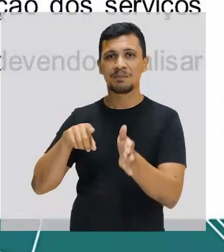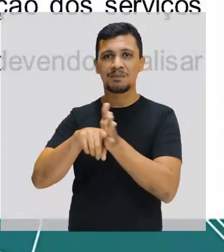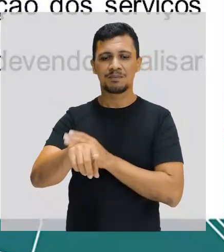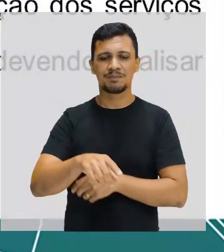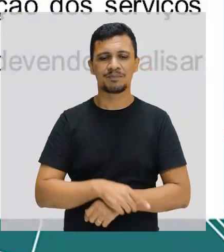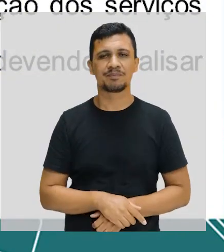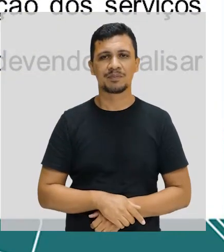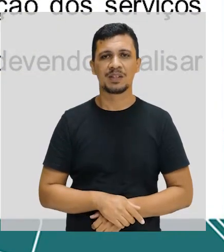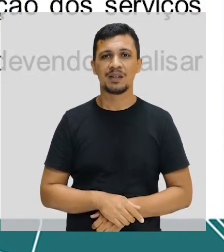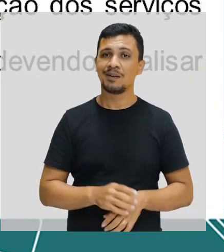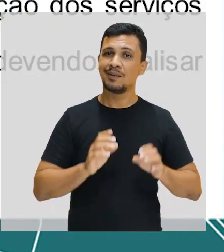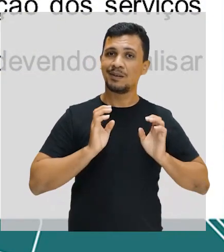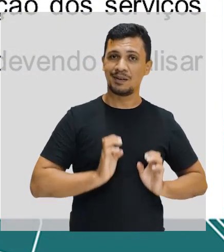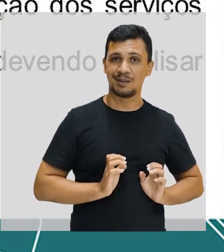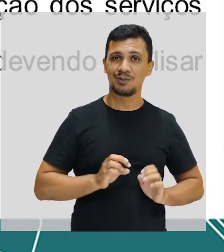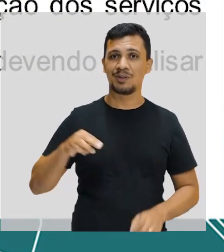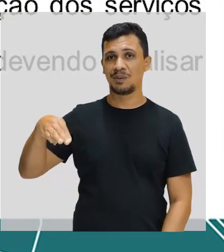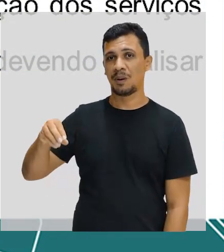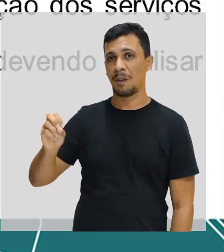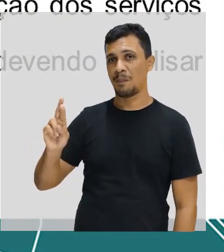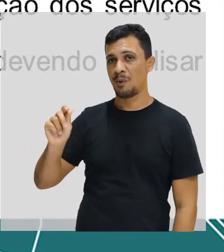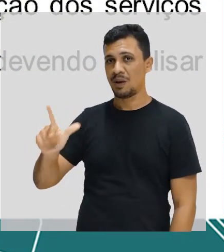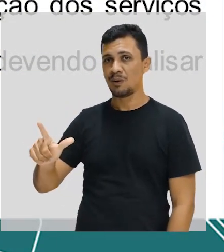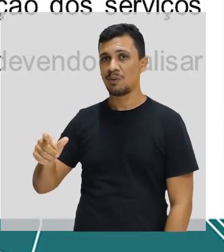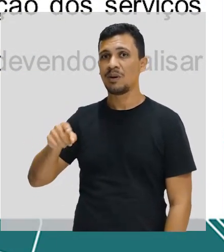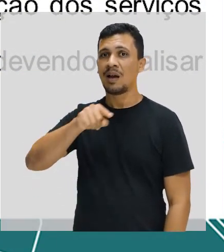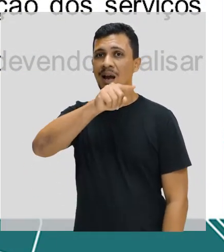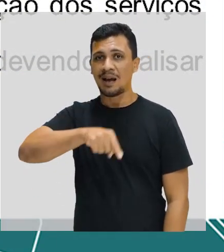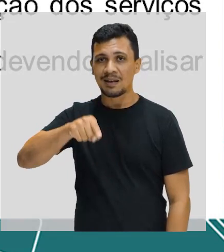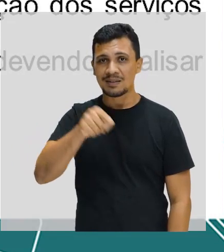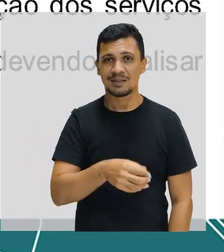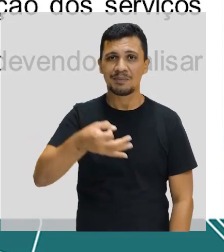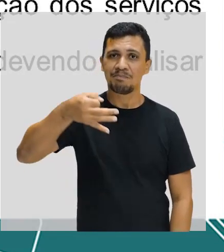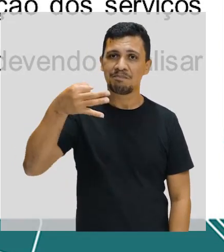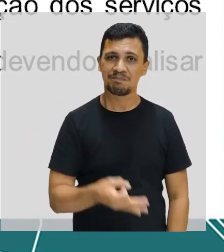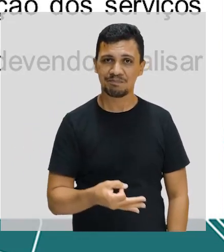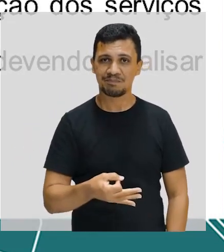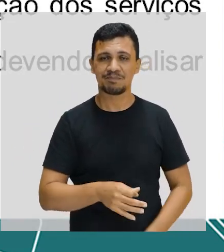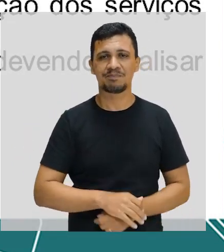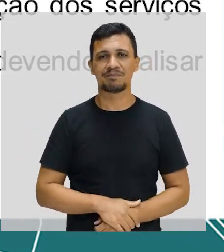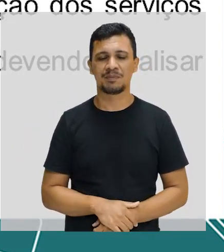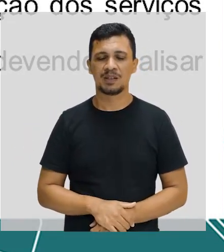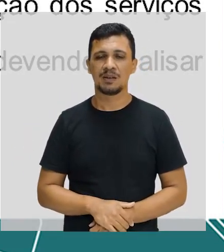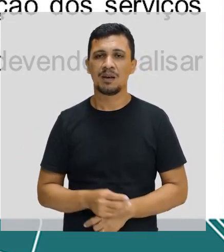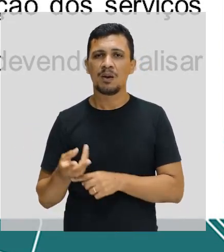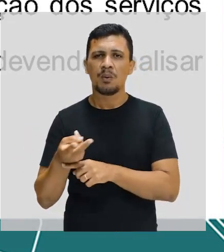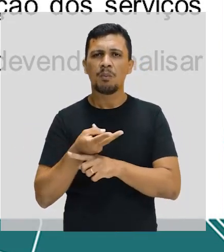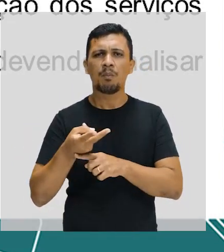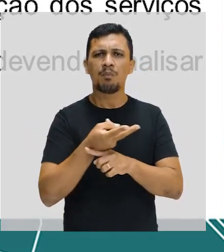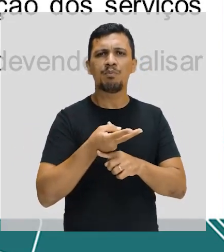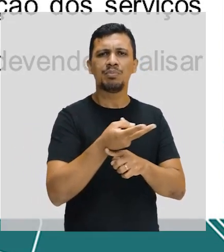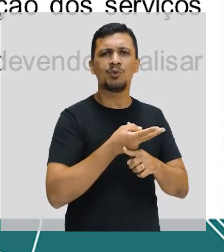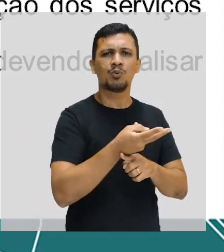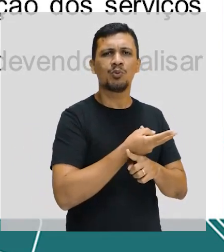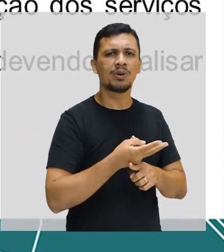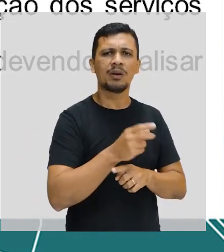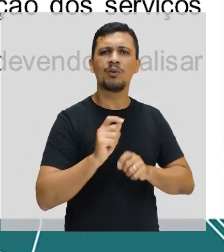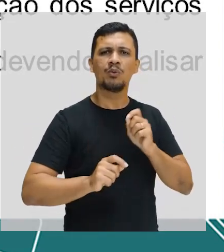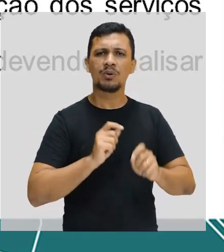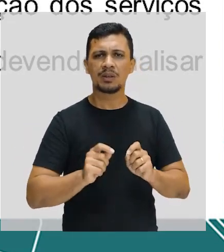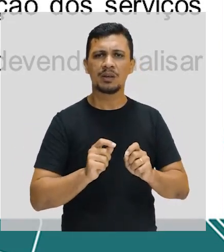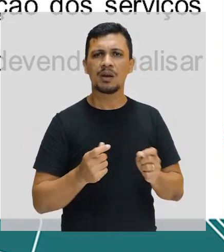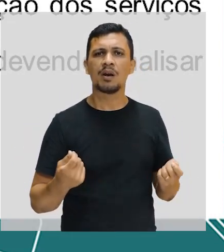de ética e moral, assinale a alternativa correta. Nós temos aqui o trabalho de procurar aquilo que é possível